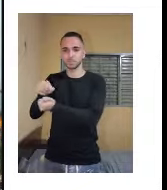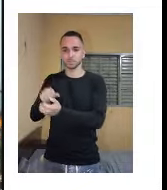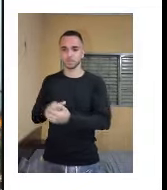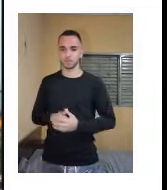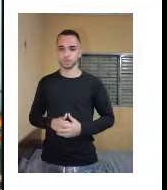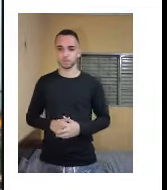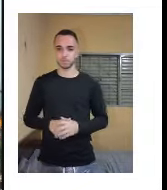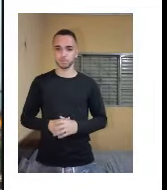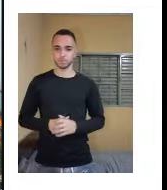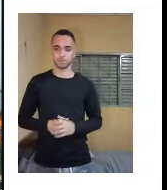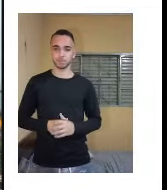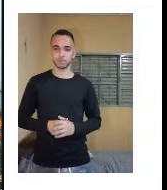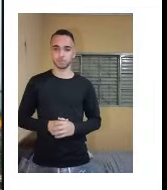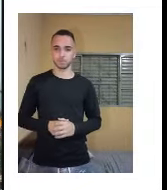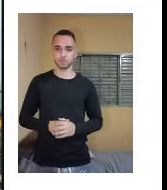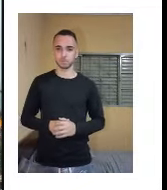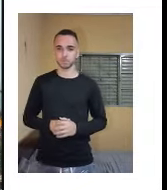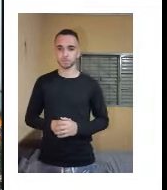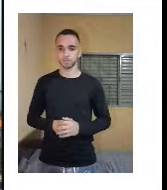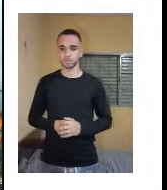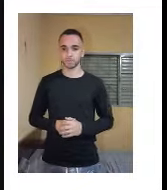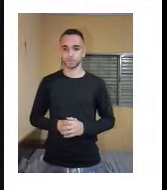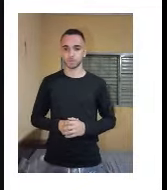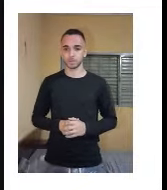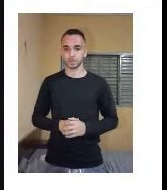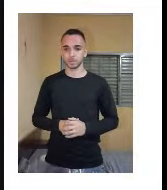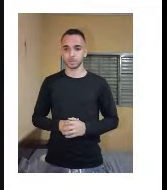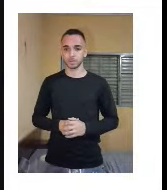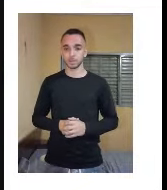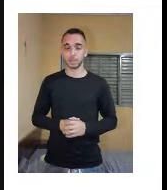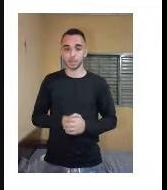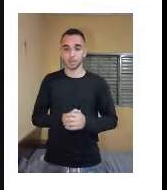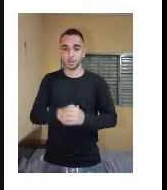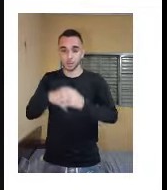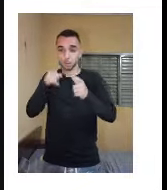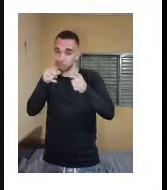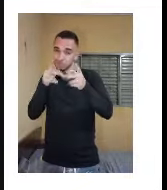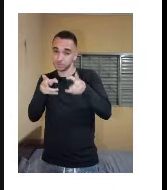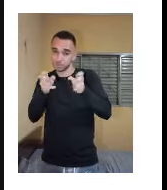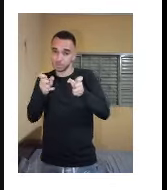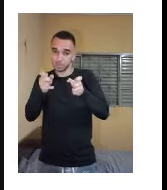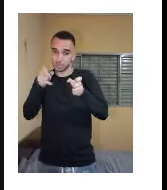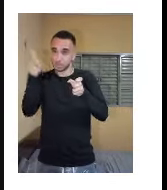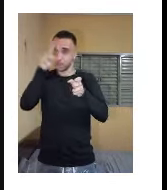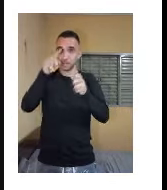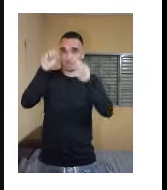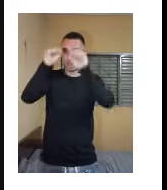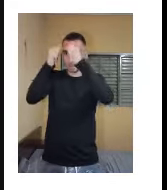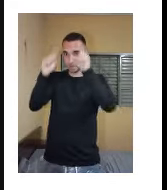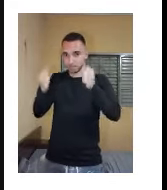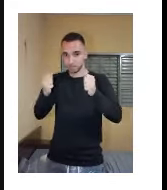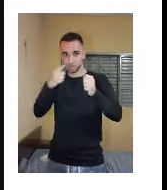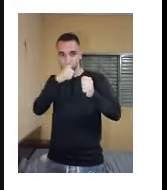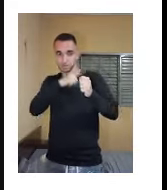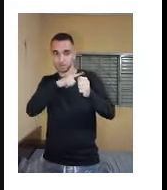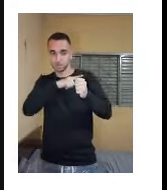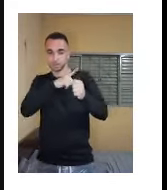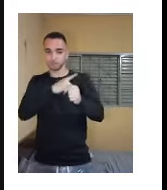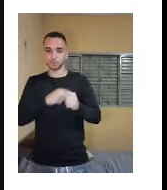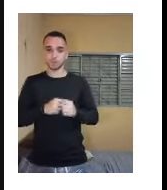E essas fontes de emissões, né, as maiores fontes de emissões, elas são diversas,